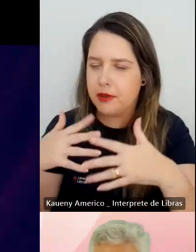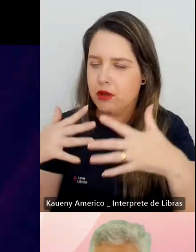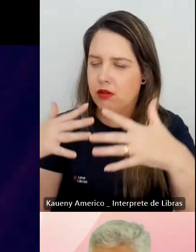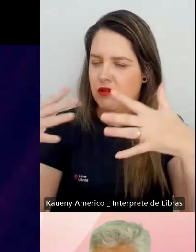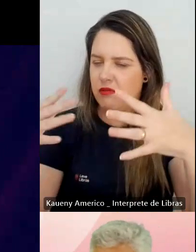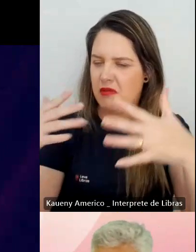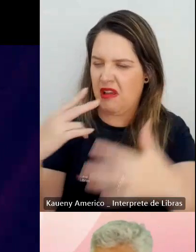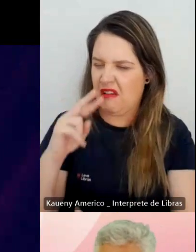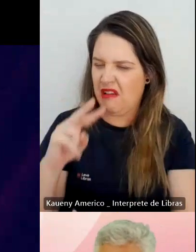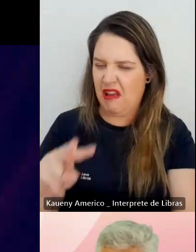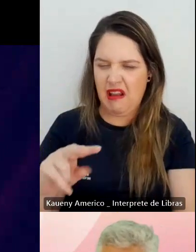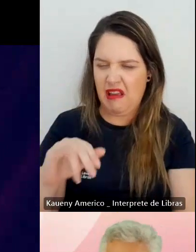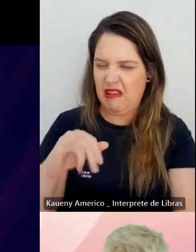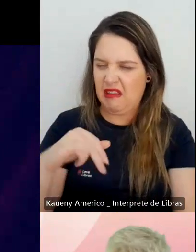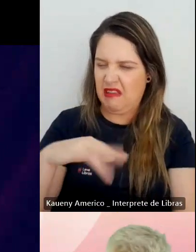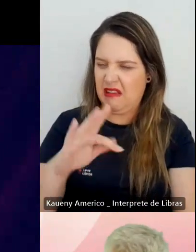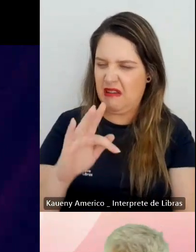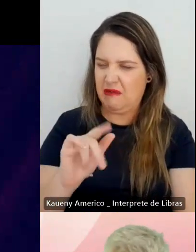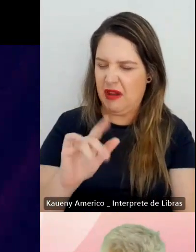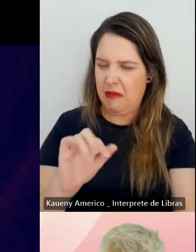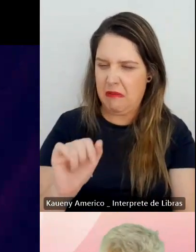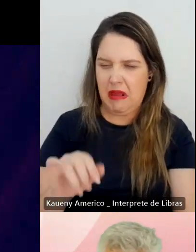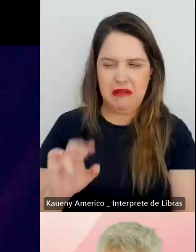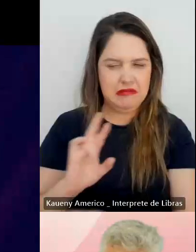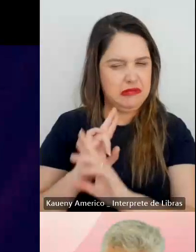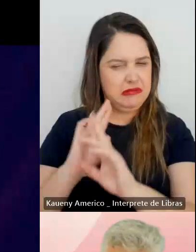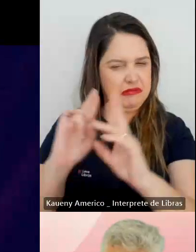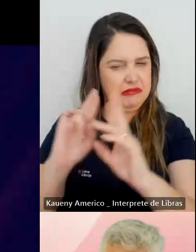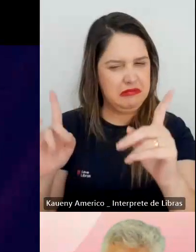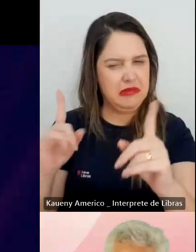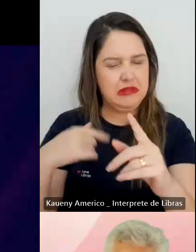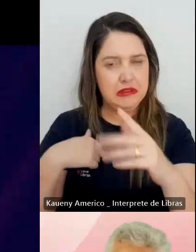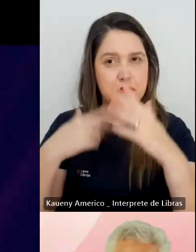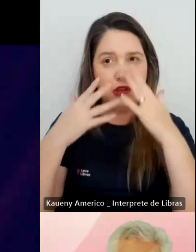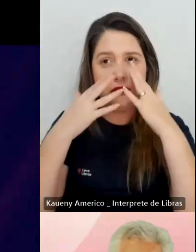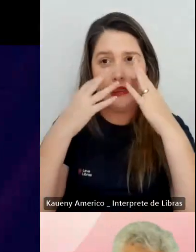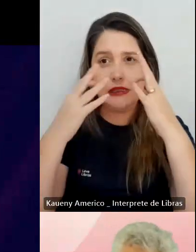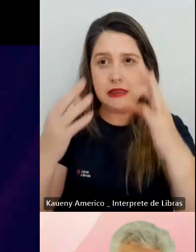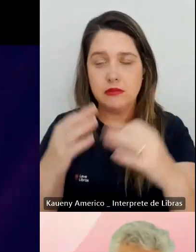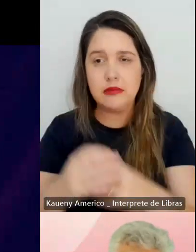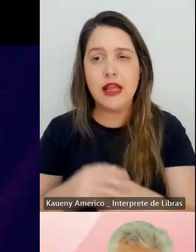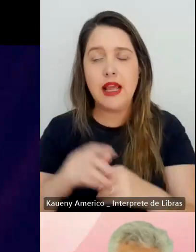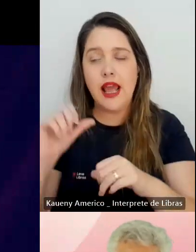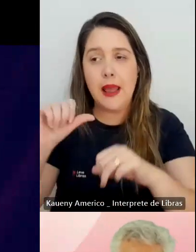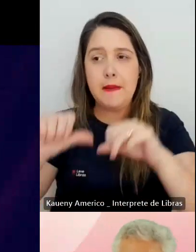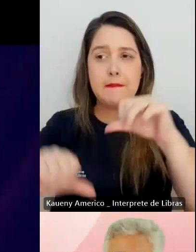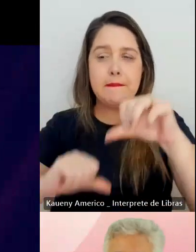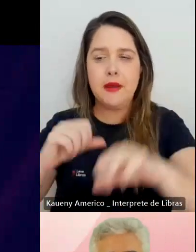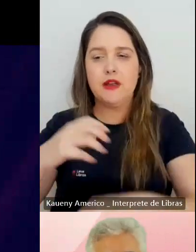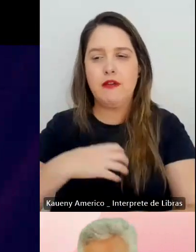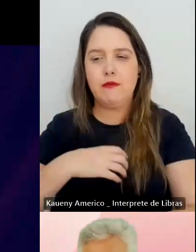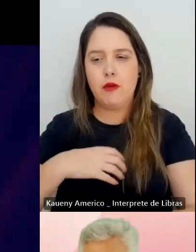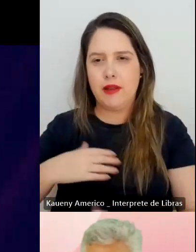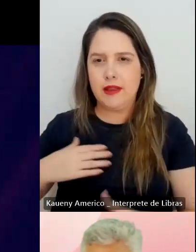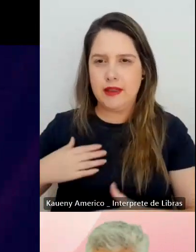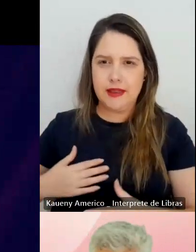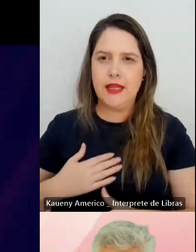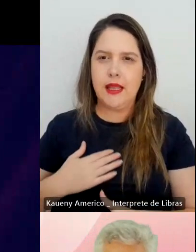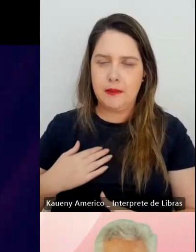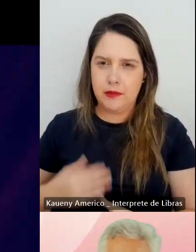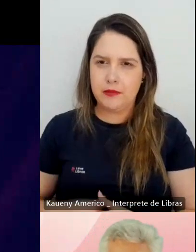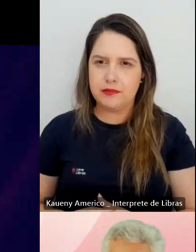cara querendo dizer tem algo diferente, deve chamar a atenção. E a mudança na forma da mama. Aqui a gente fala hoje